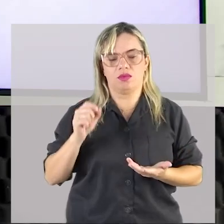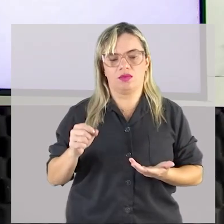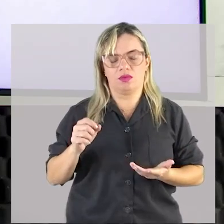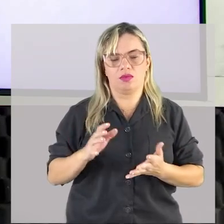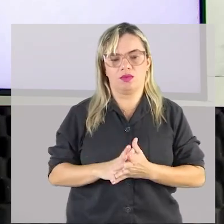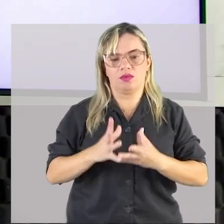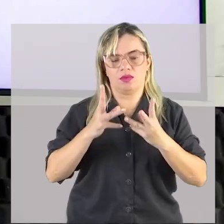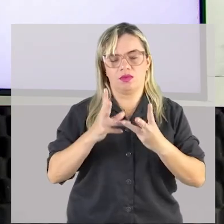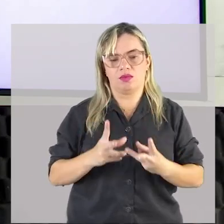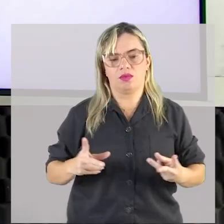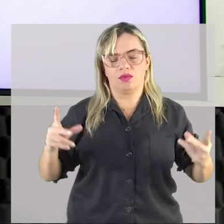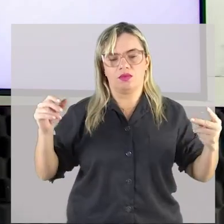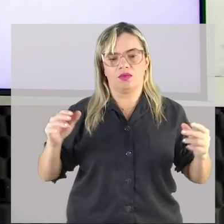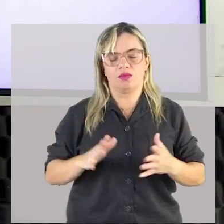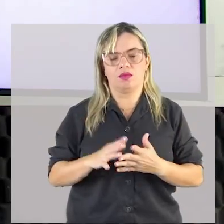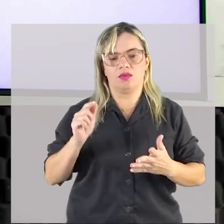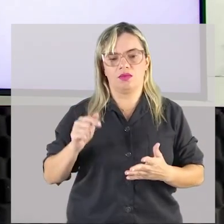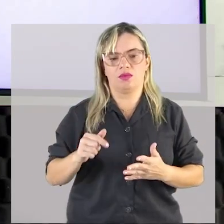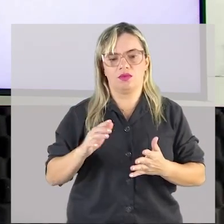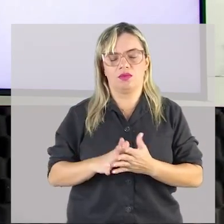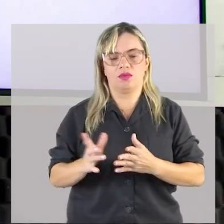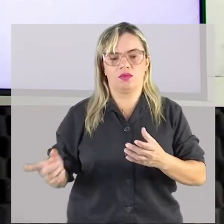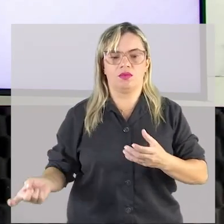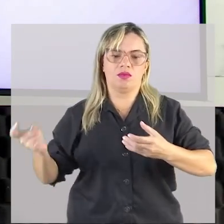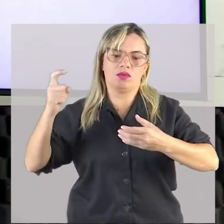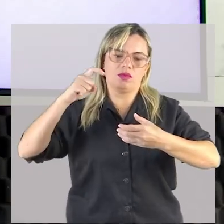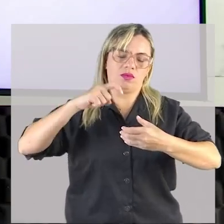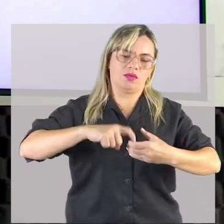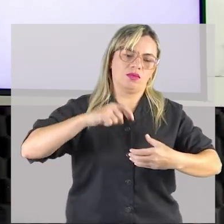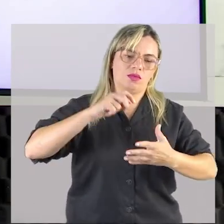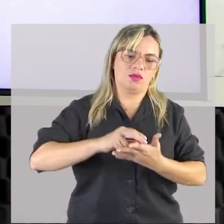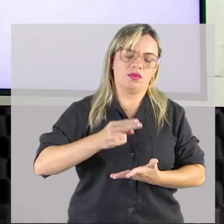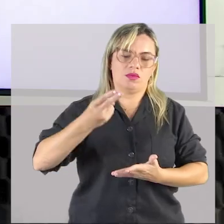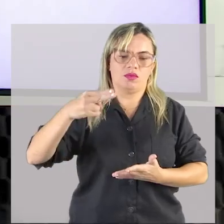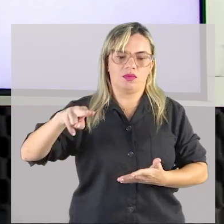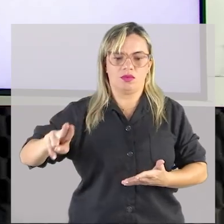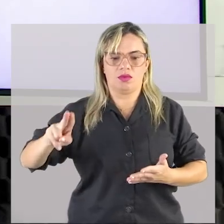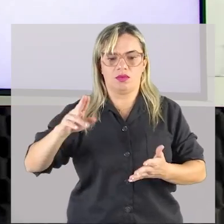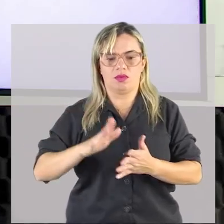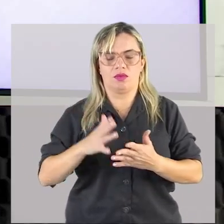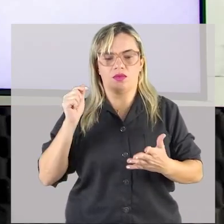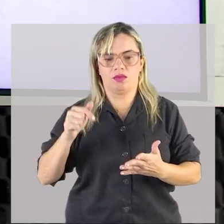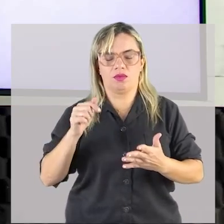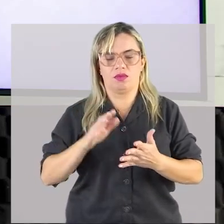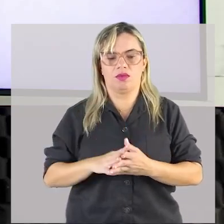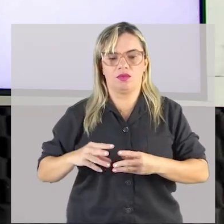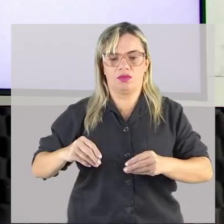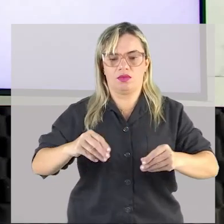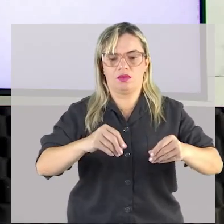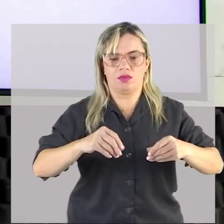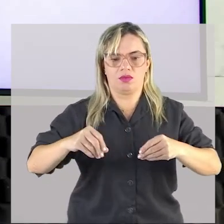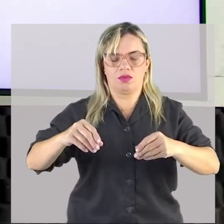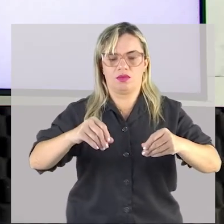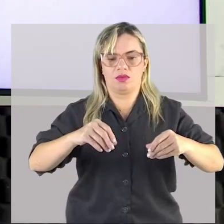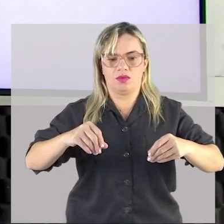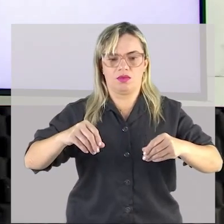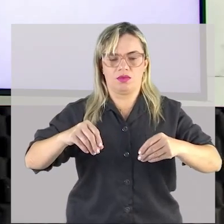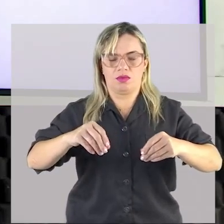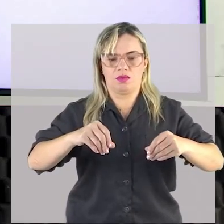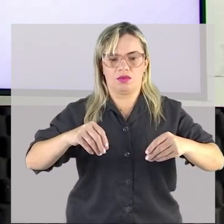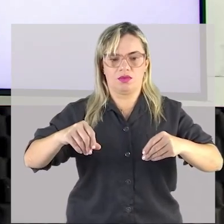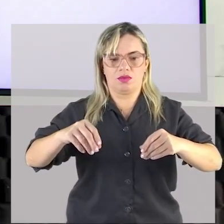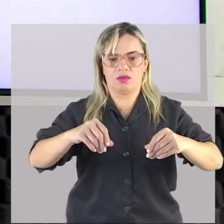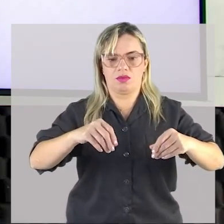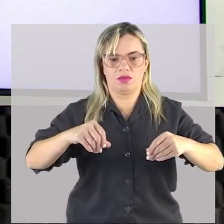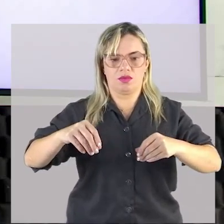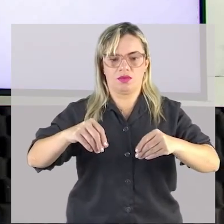eles se decompõem, então eles já estão devolvendo o nitrogênio, quer seja para o solo, né, quer